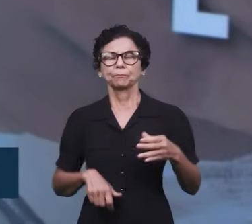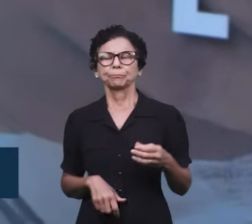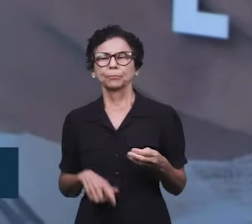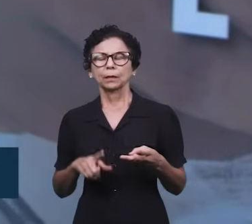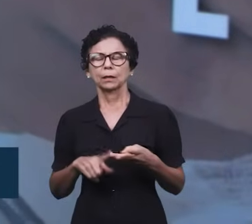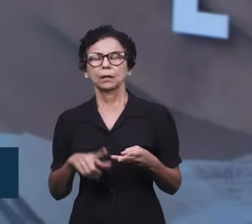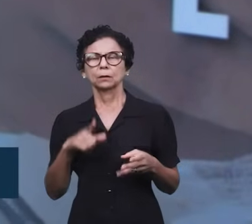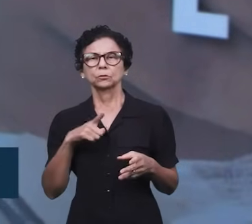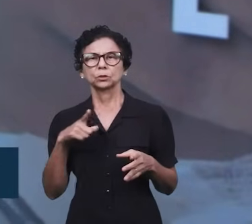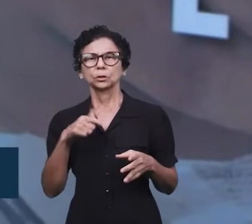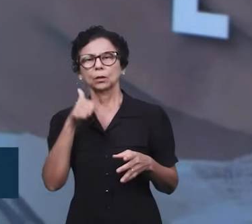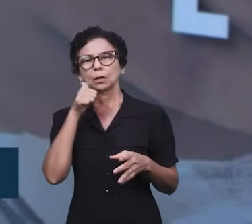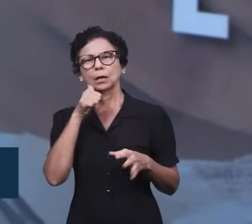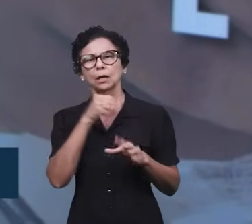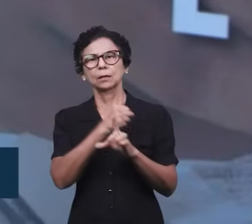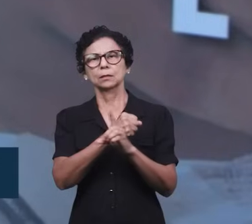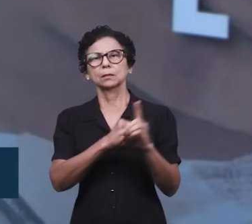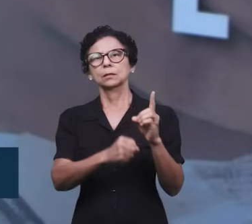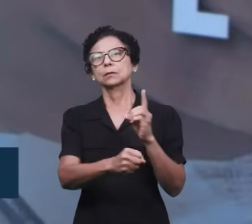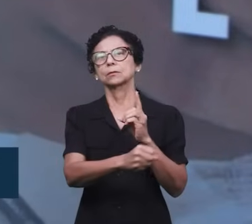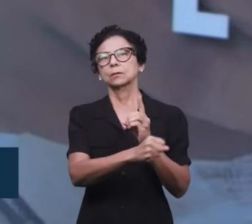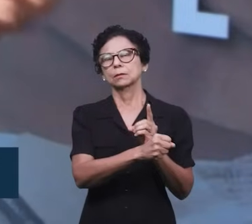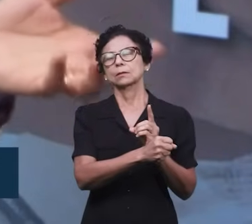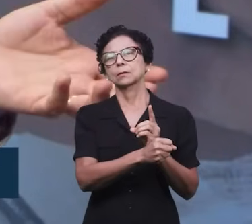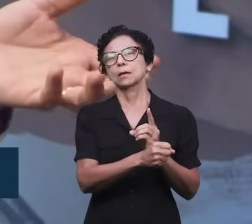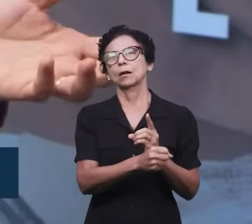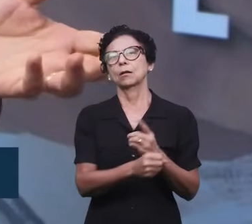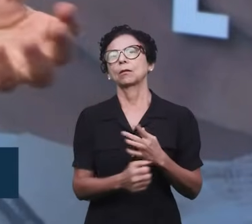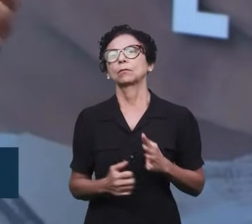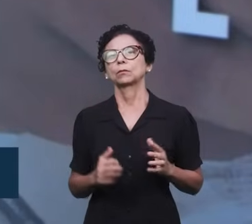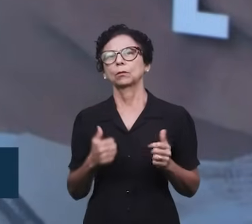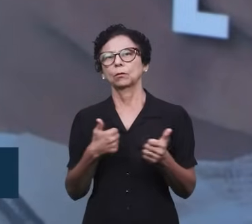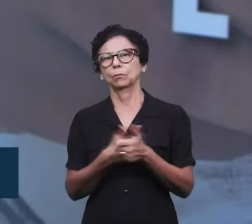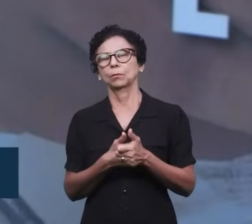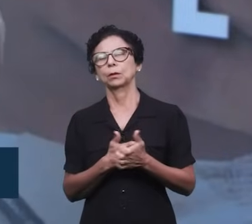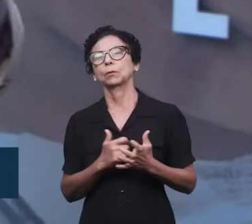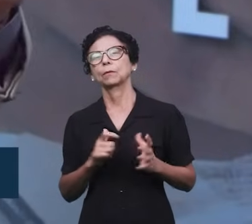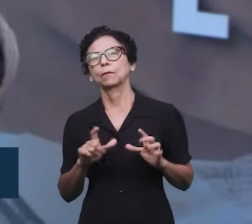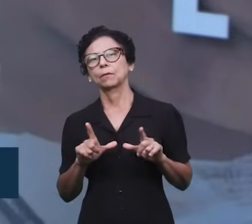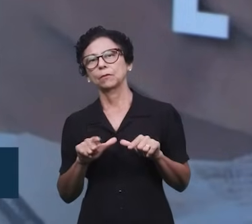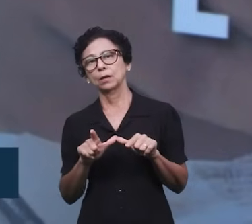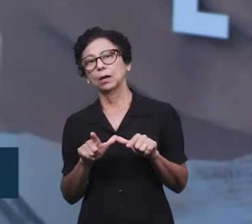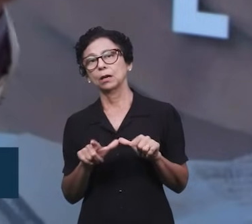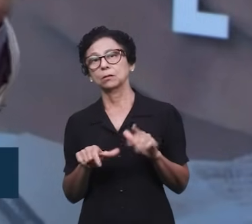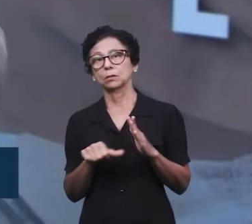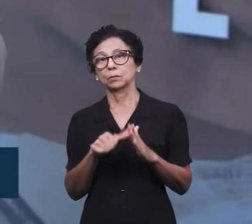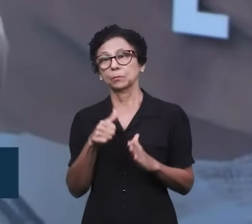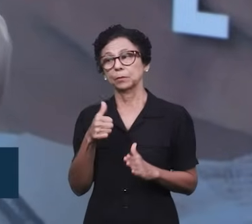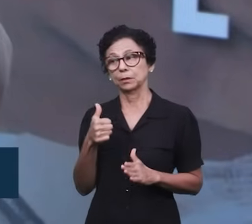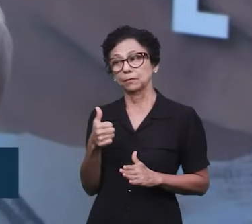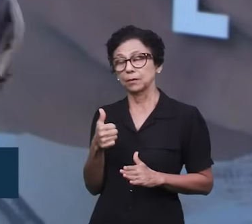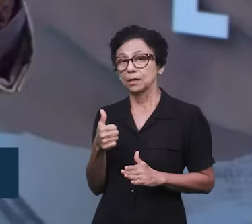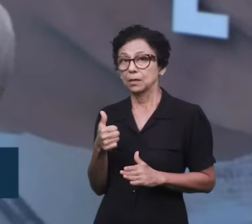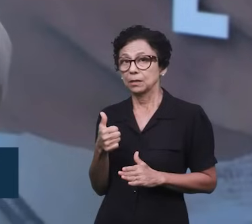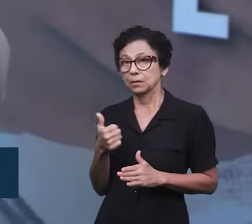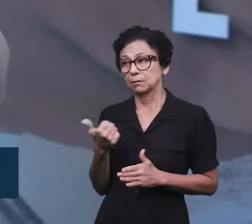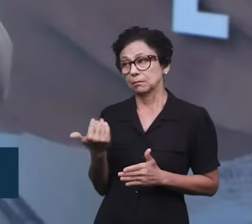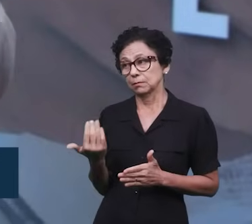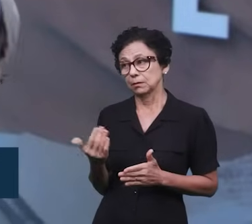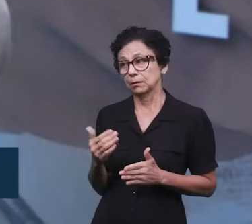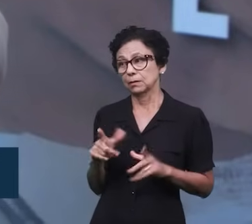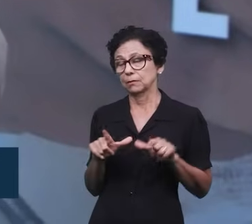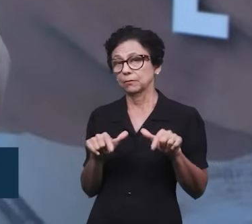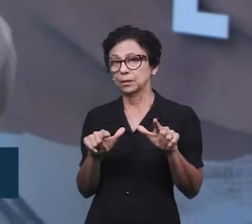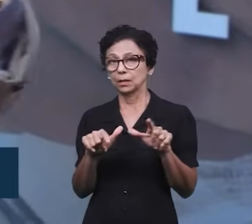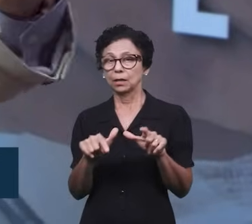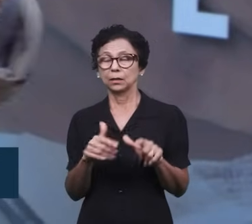acompanhou naquela viagem. Porque era a primeira vez que a gente ia e ela ia fazer esse trabalho assim, de